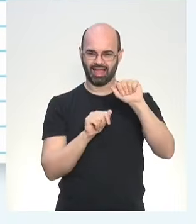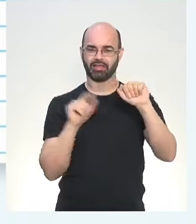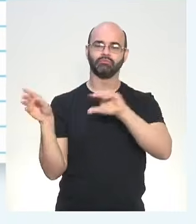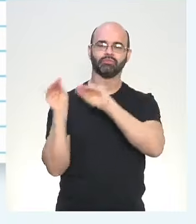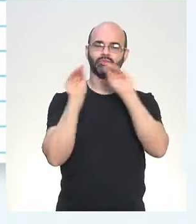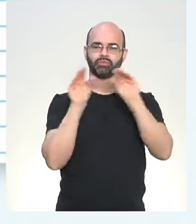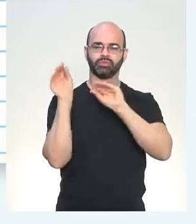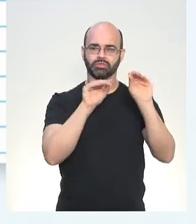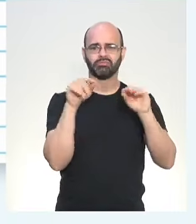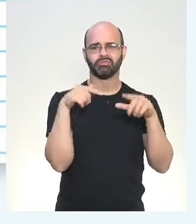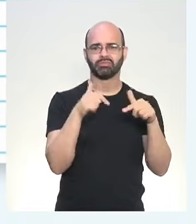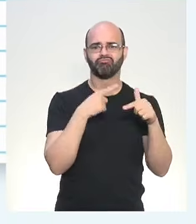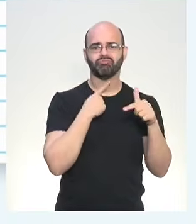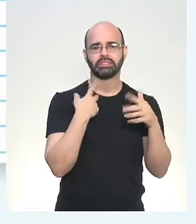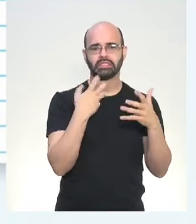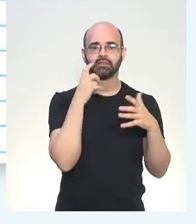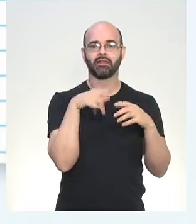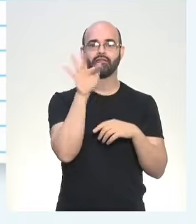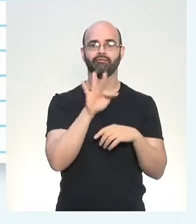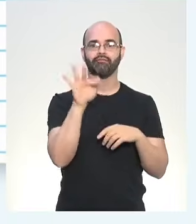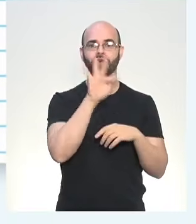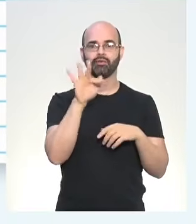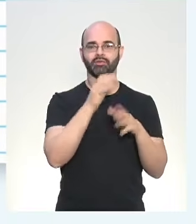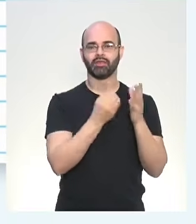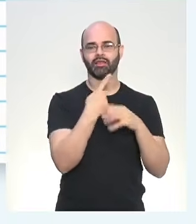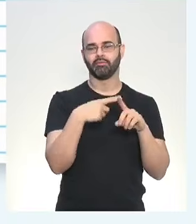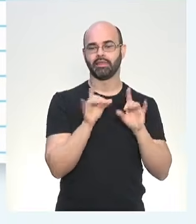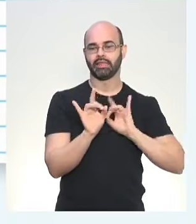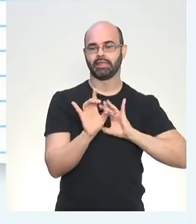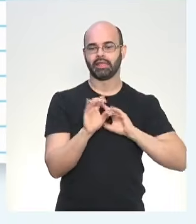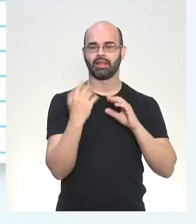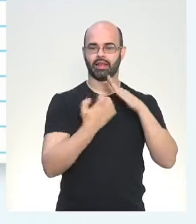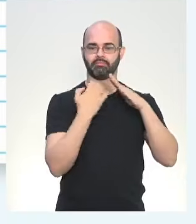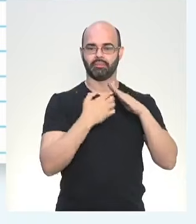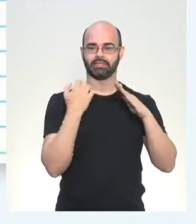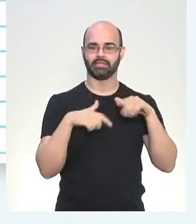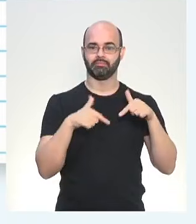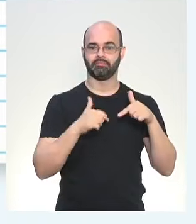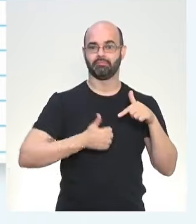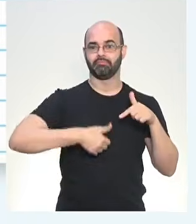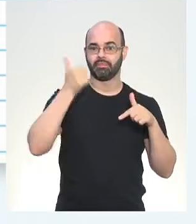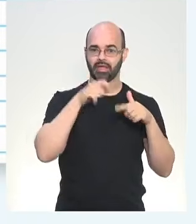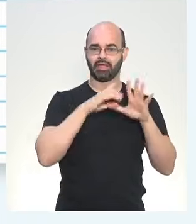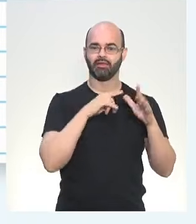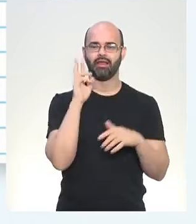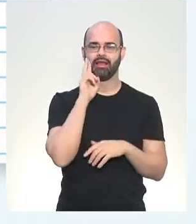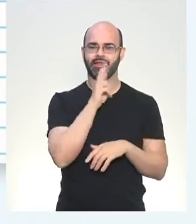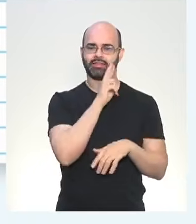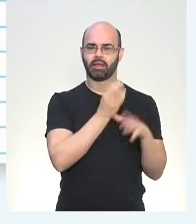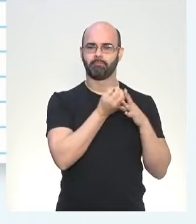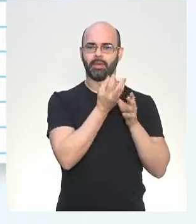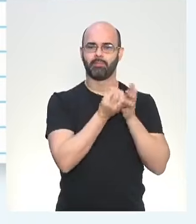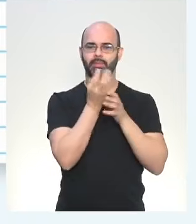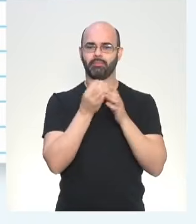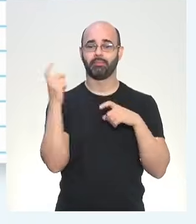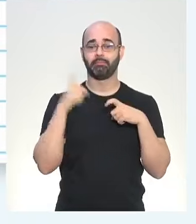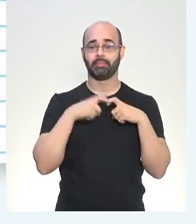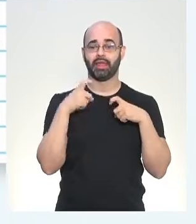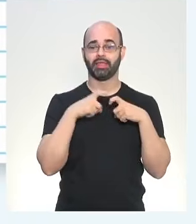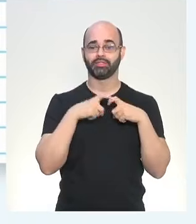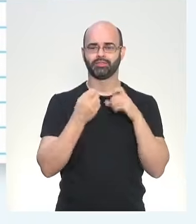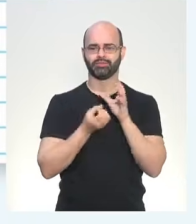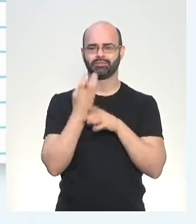cargos. Universidades surgem para suprir a necessidade técnica das empresas. Abrem-se diversos restaurantes, consultórios médicos